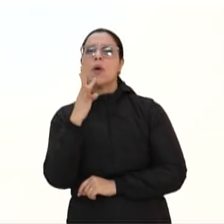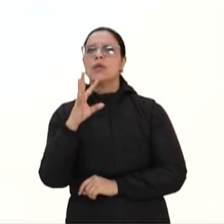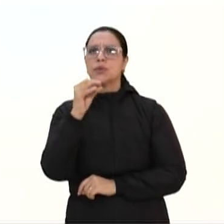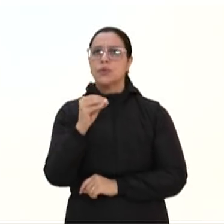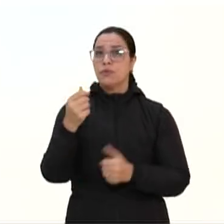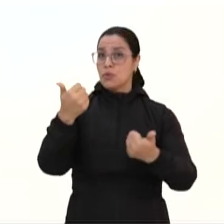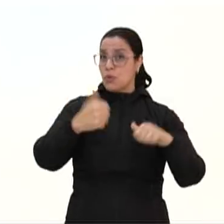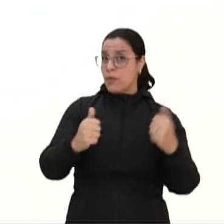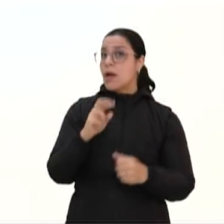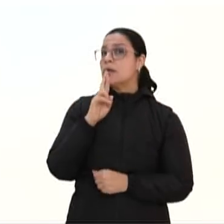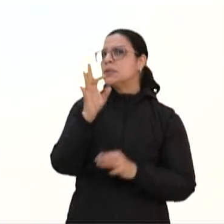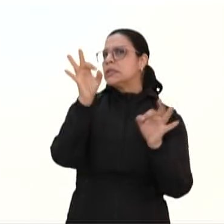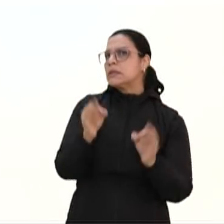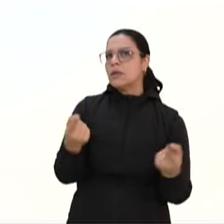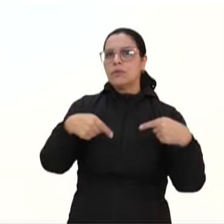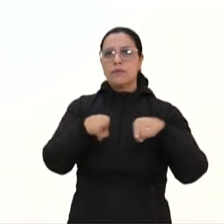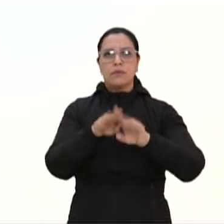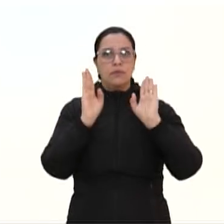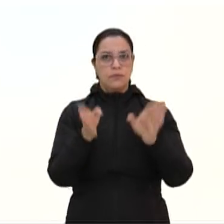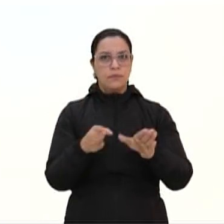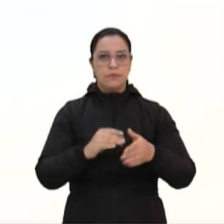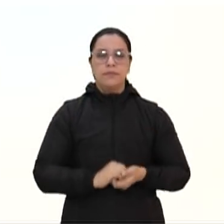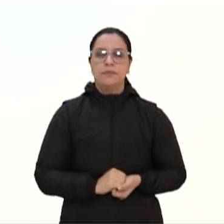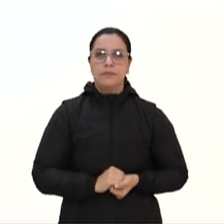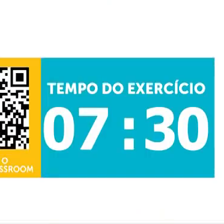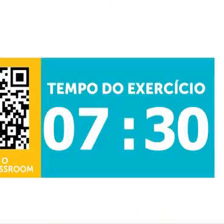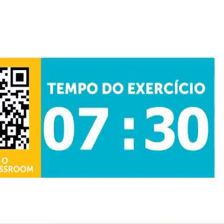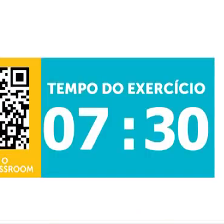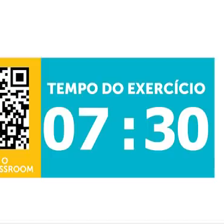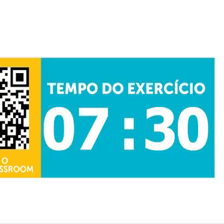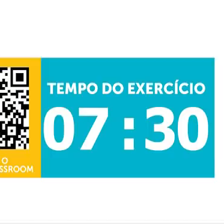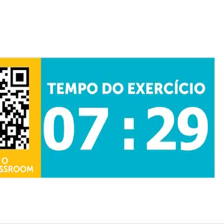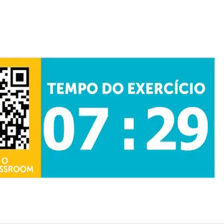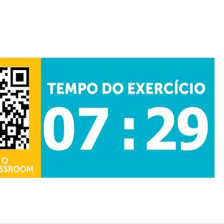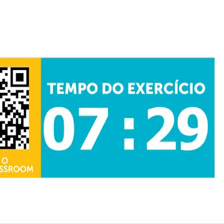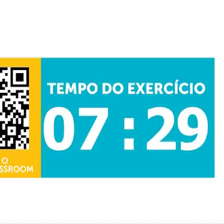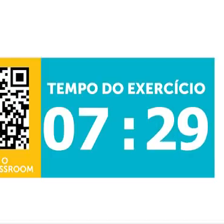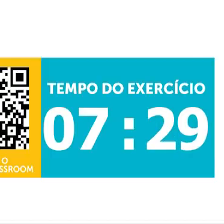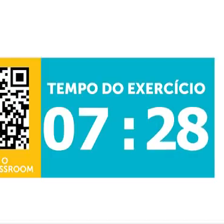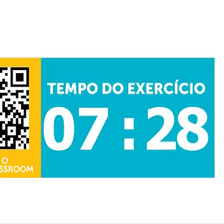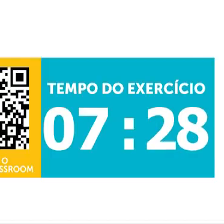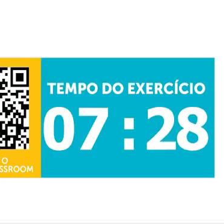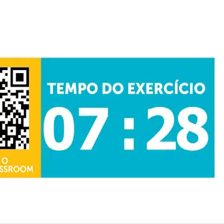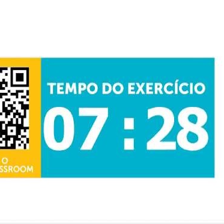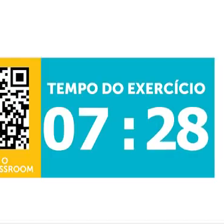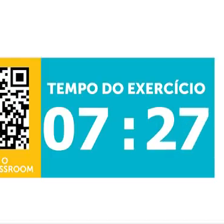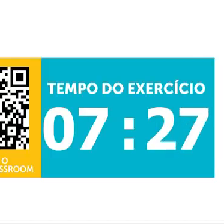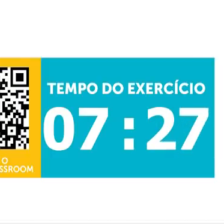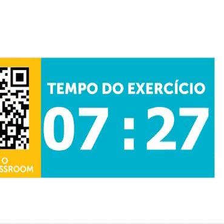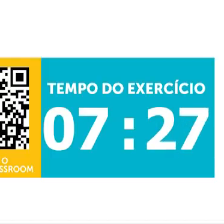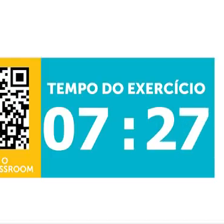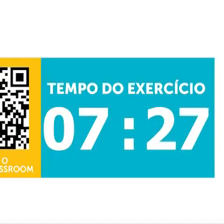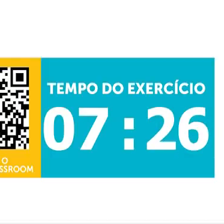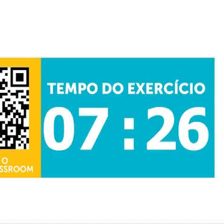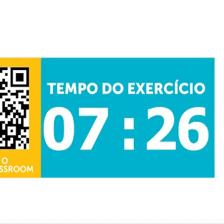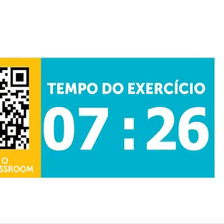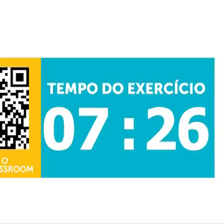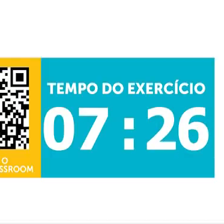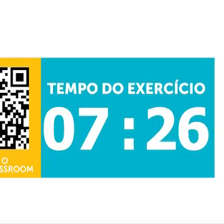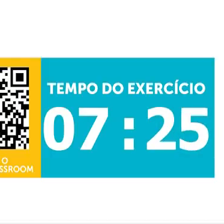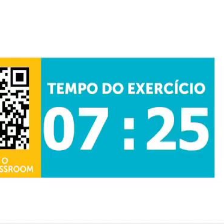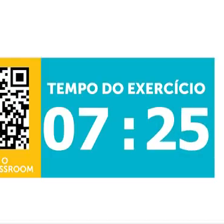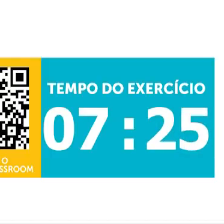personagem. Letra B, terceira pessoa observador conta apenas o que observa. Ou letra C,